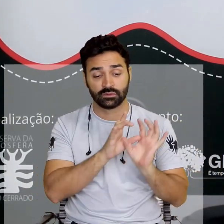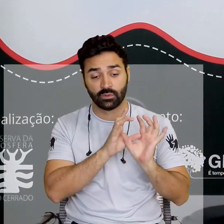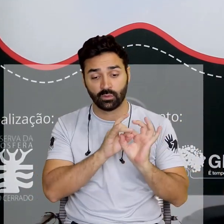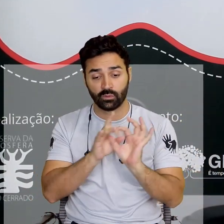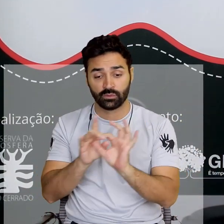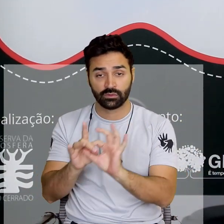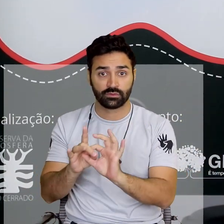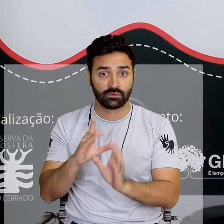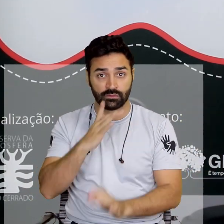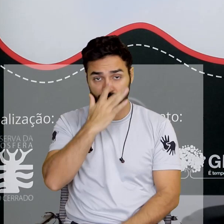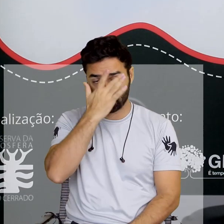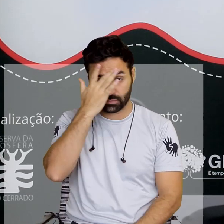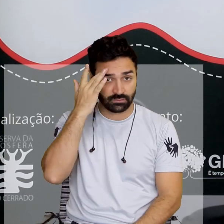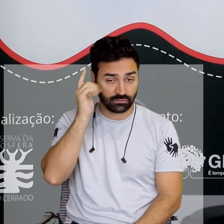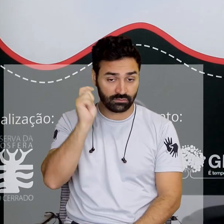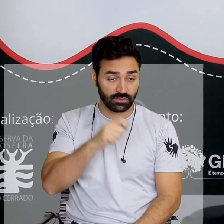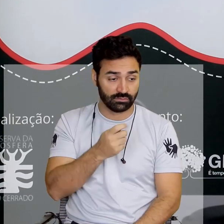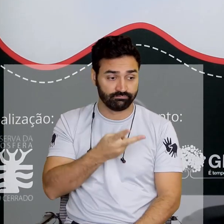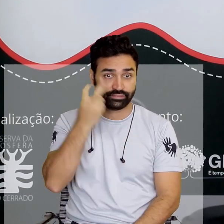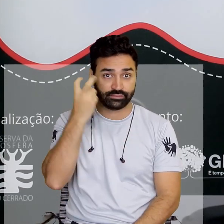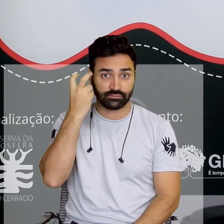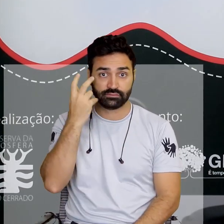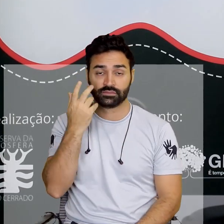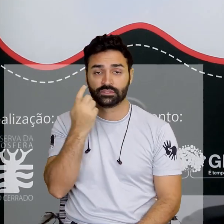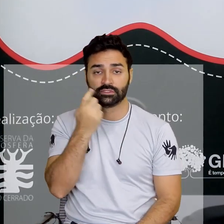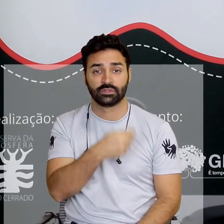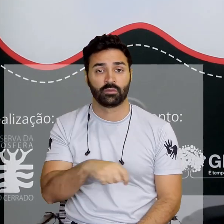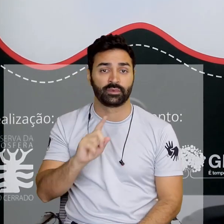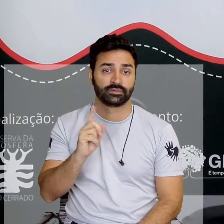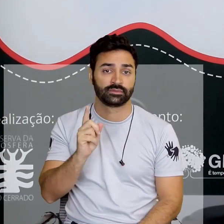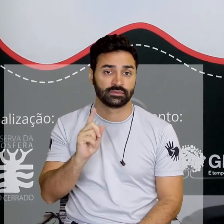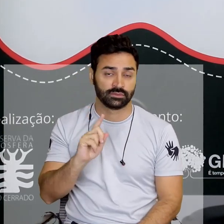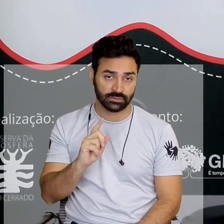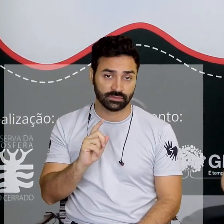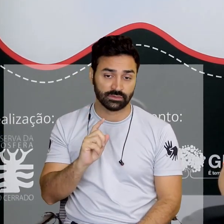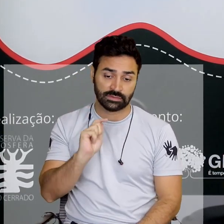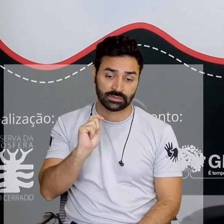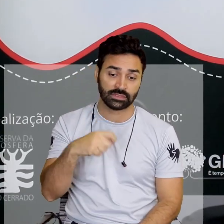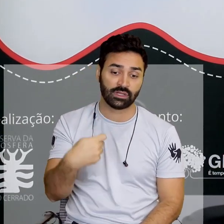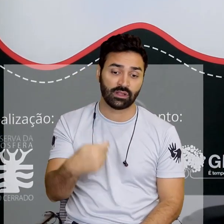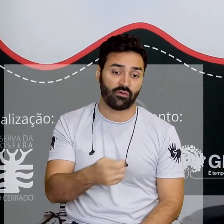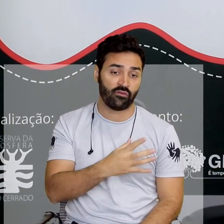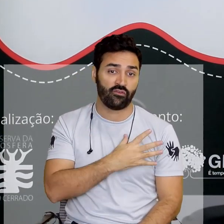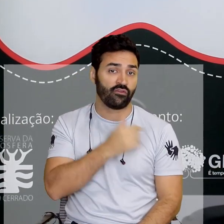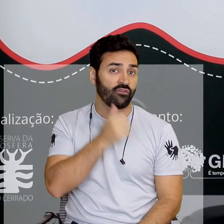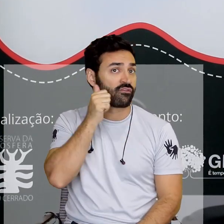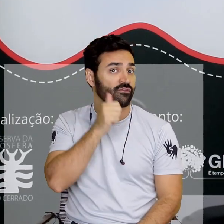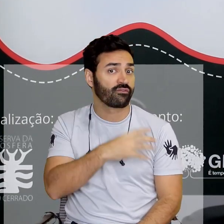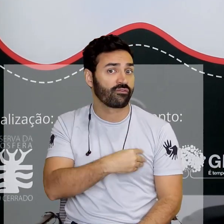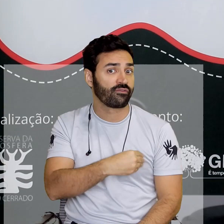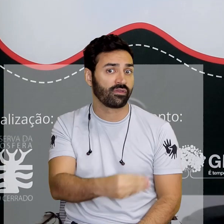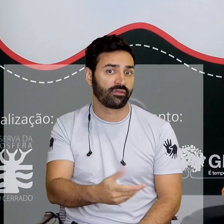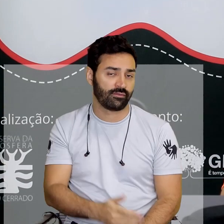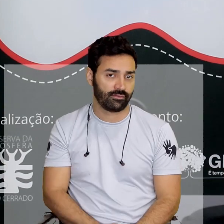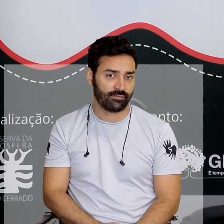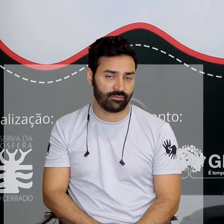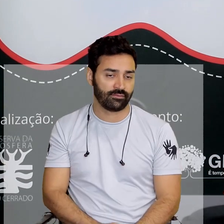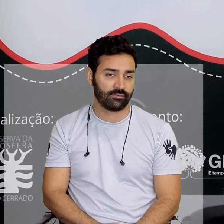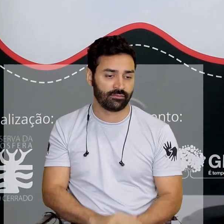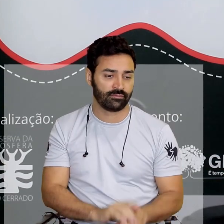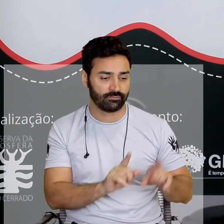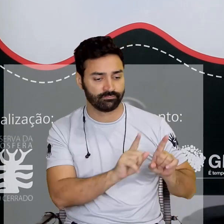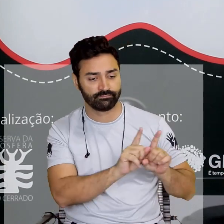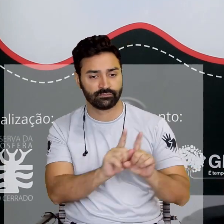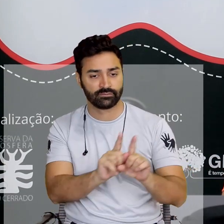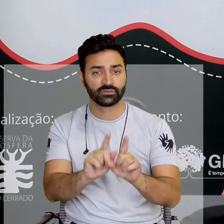está presente, está vendo. Então, eu não preciso fazer o sinal de filha, né? Por exemplo, eu estou com a minha filha andando na